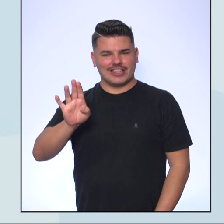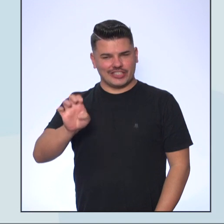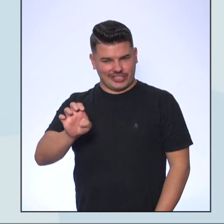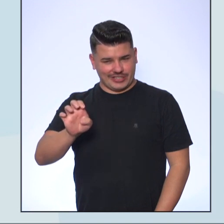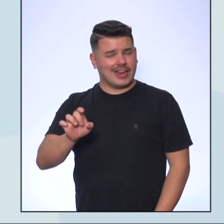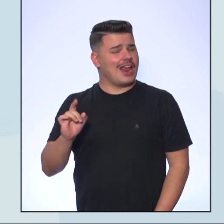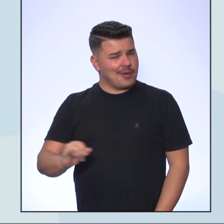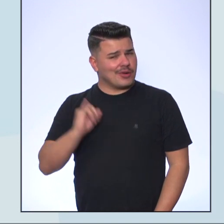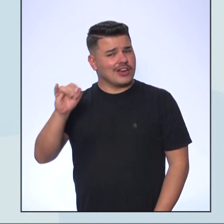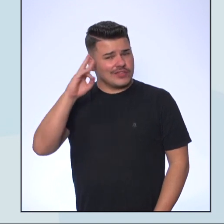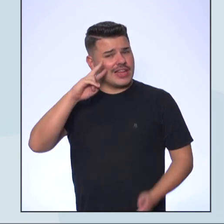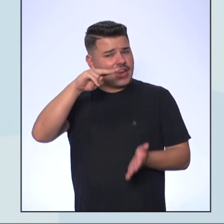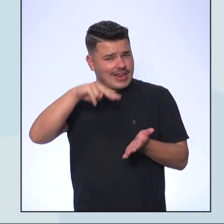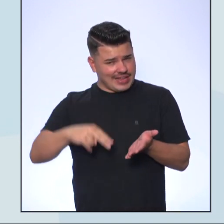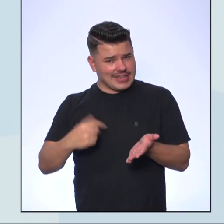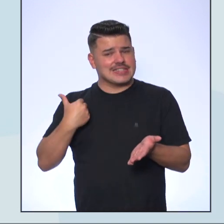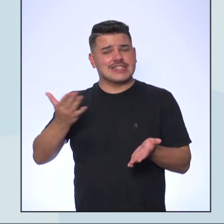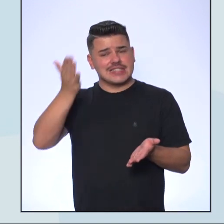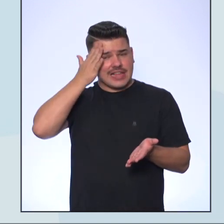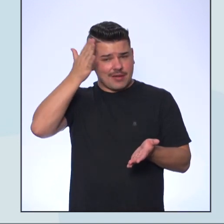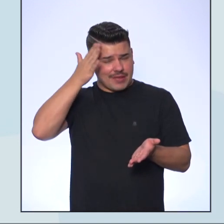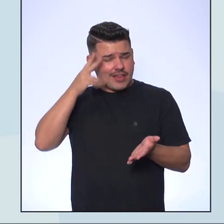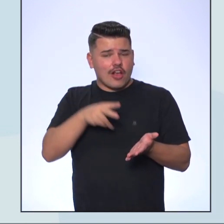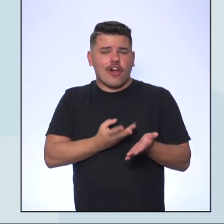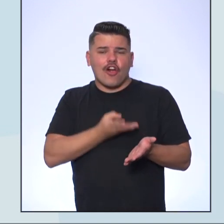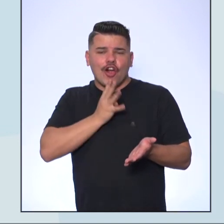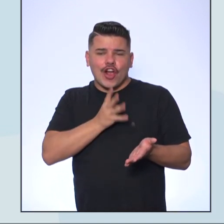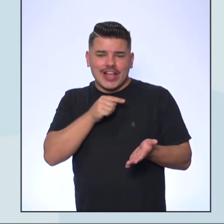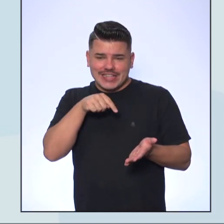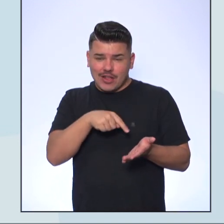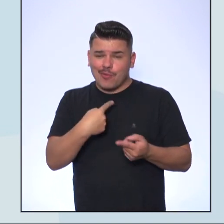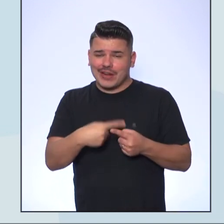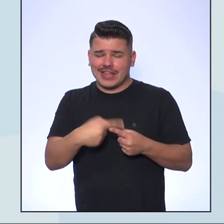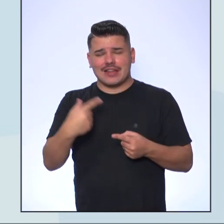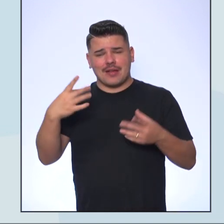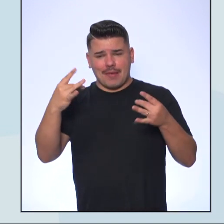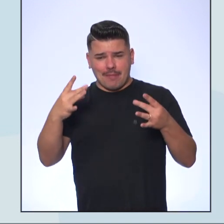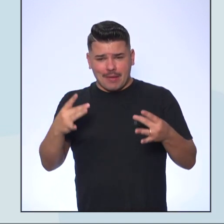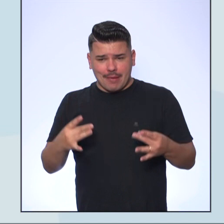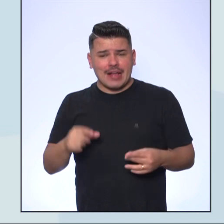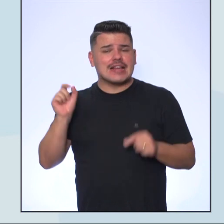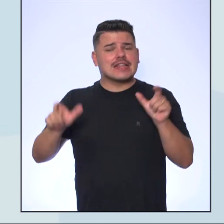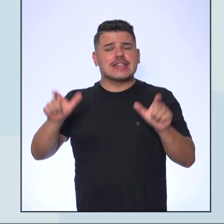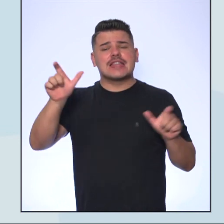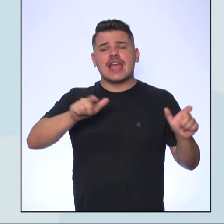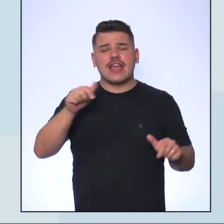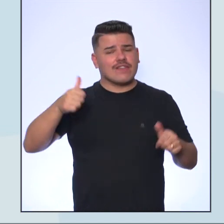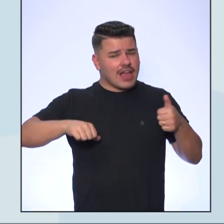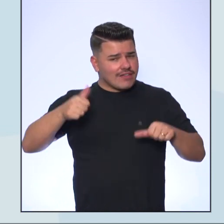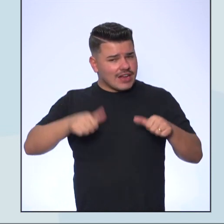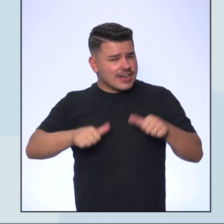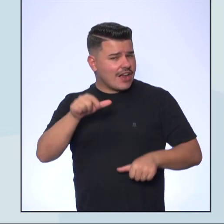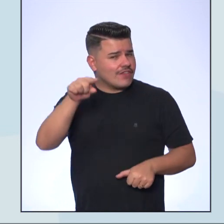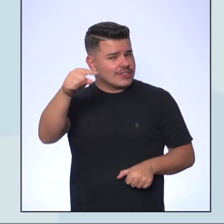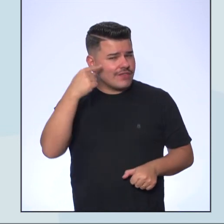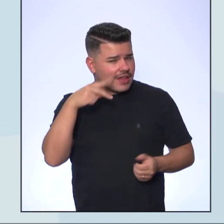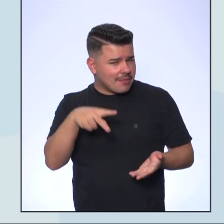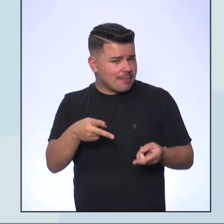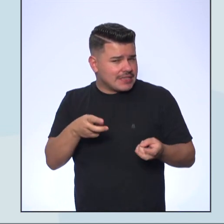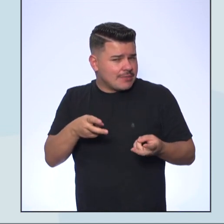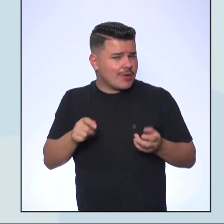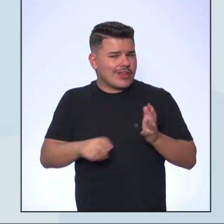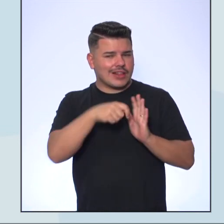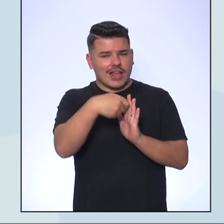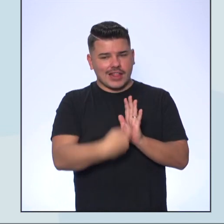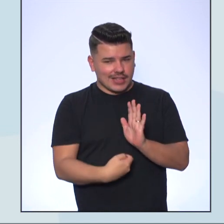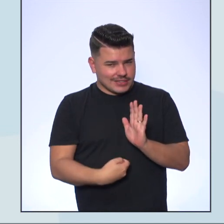legal vocês lerem, vocês saberem. Ali, por exemplo, estão os parâmetros de quem vai avaliar vocês, do que ela vai estar observando dentro da